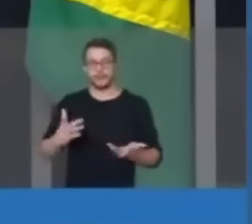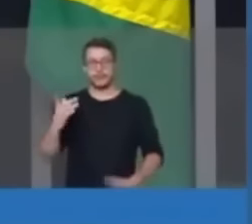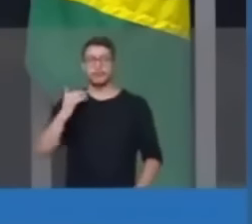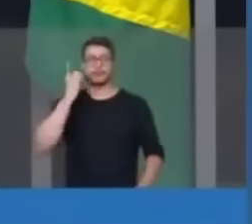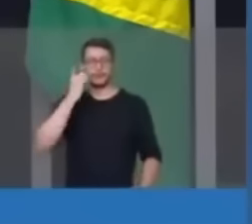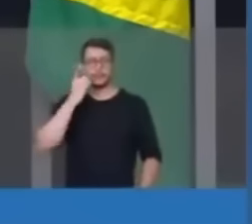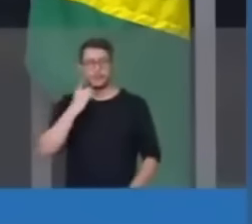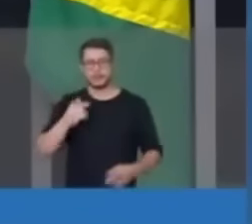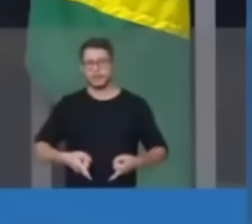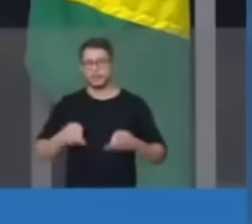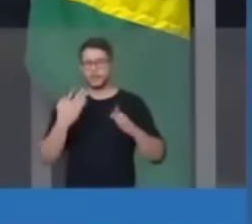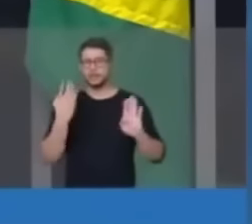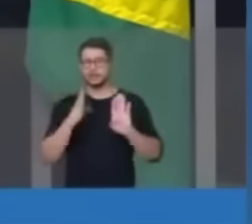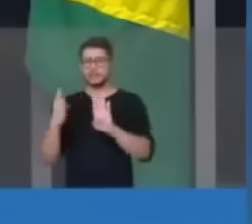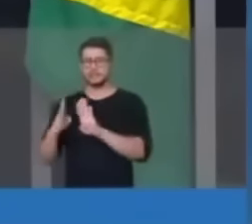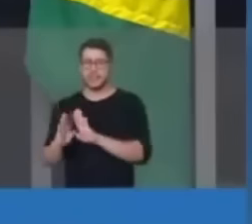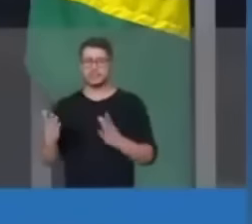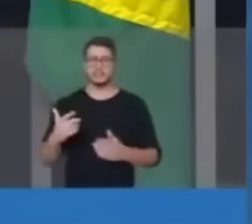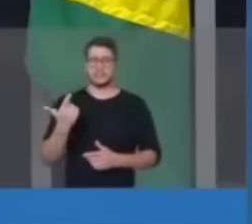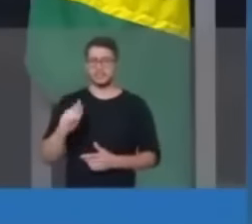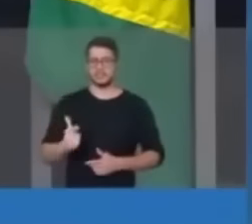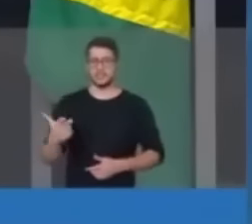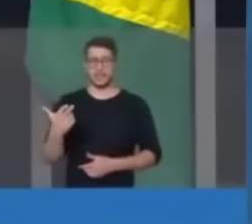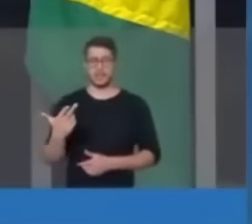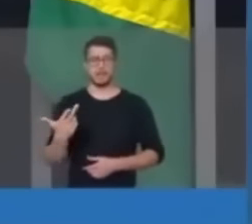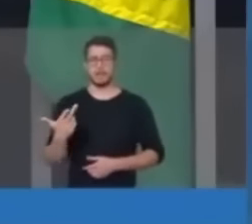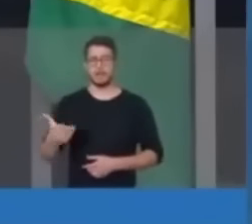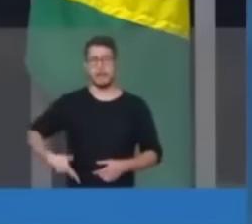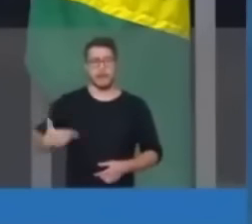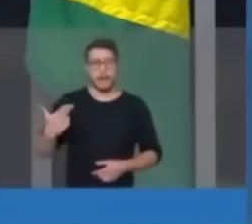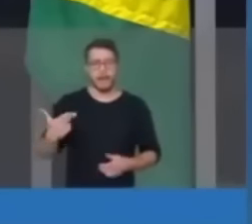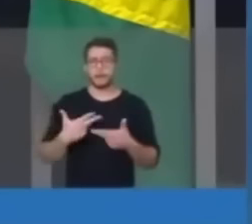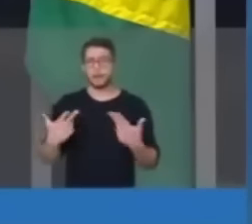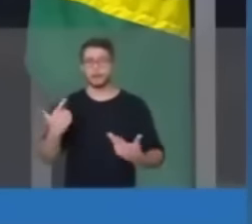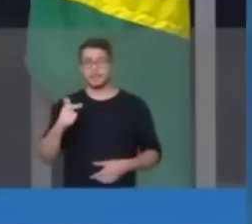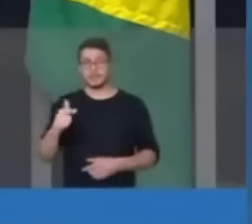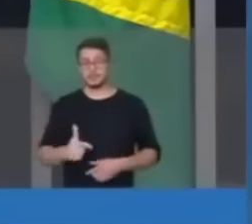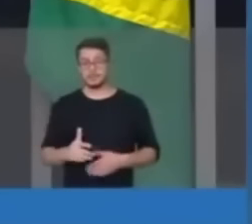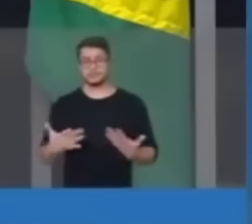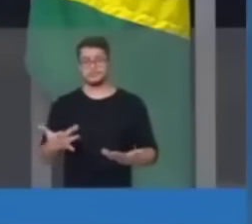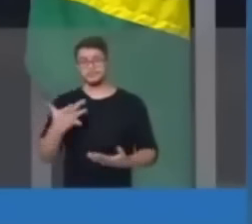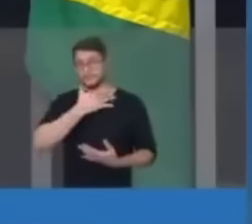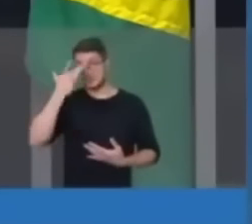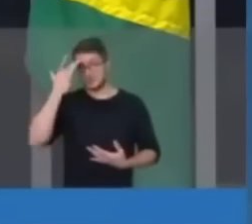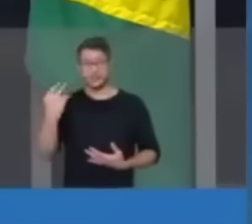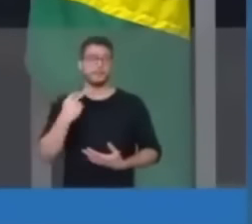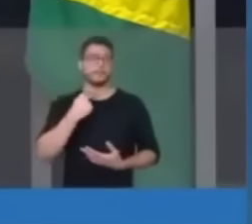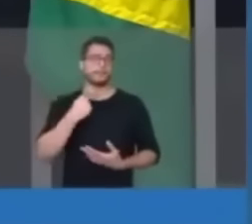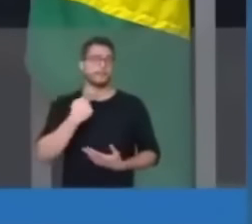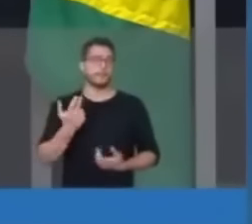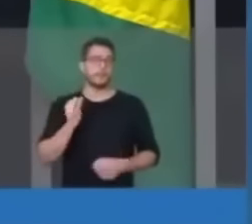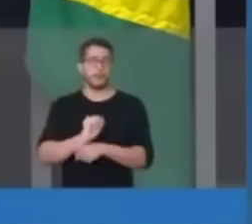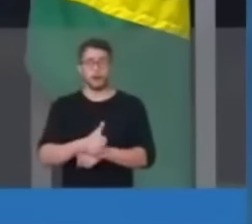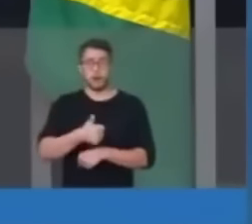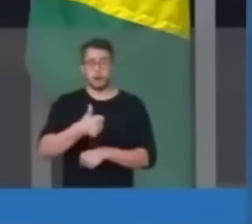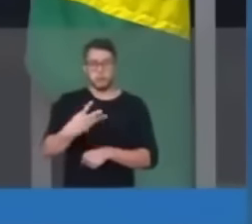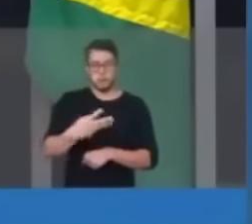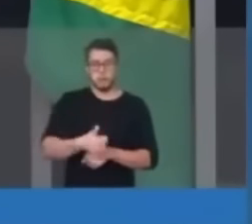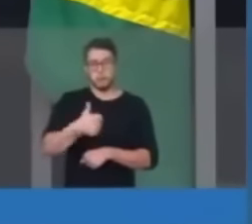fechados não havia uma única arma na mão dessas pessoas ou seja essas pessoas não devem ficar 13 14 15 anos